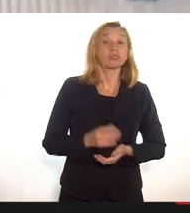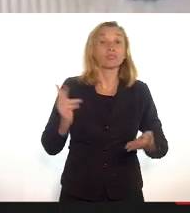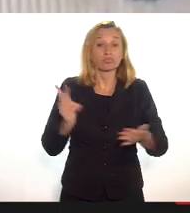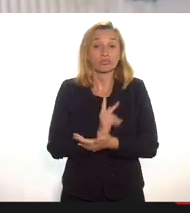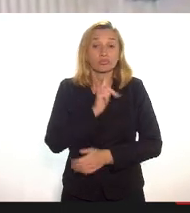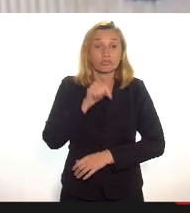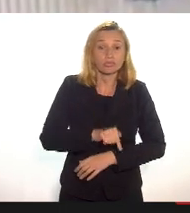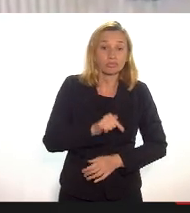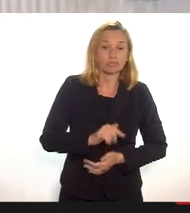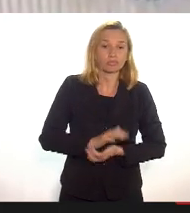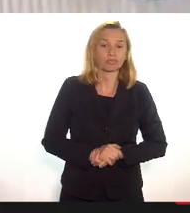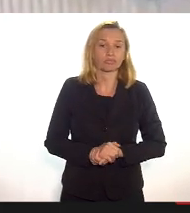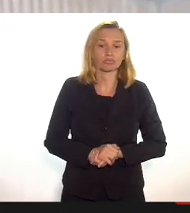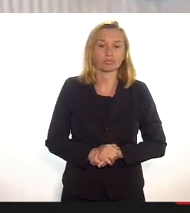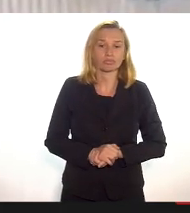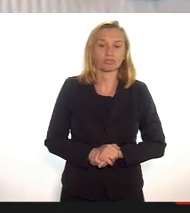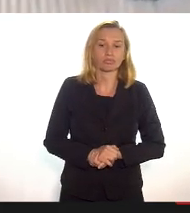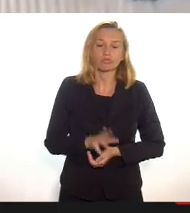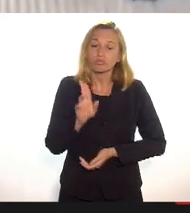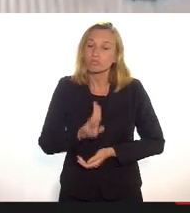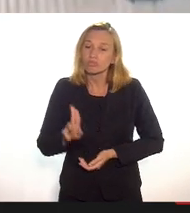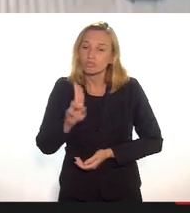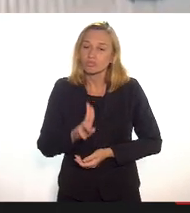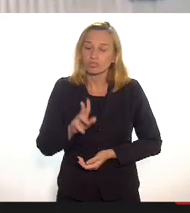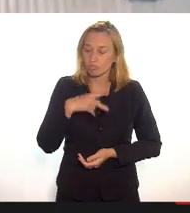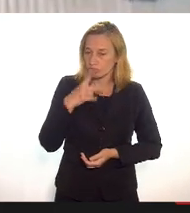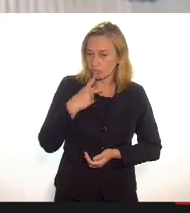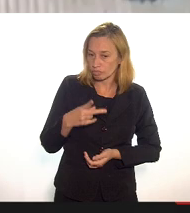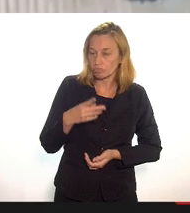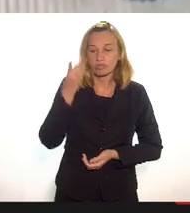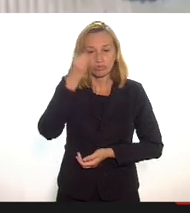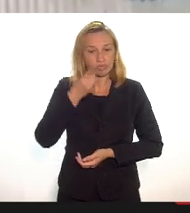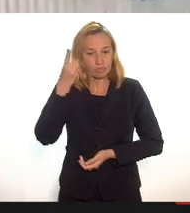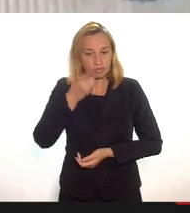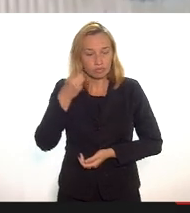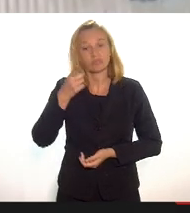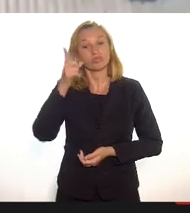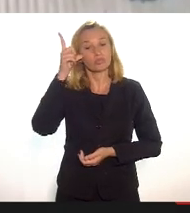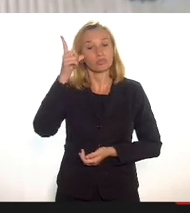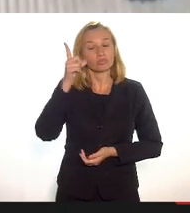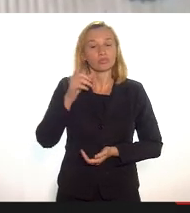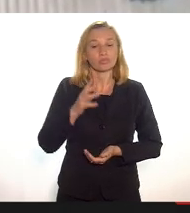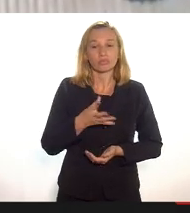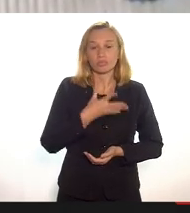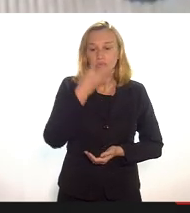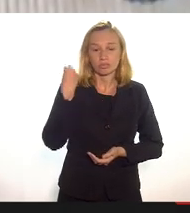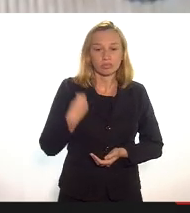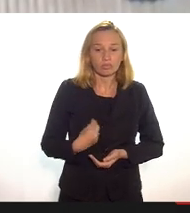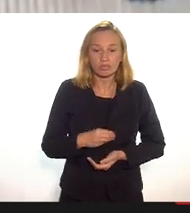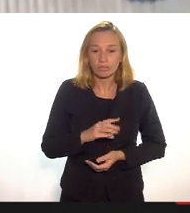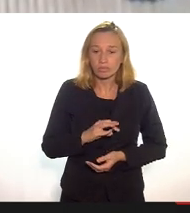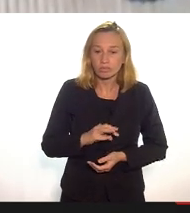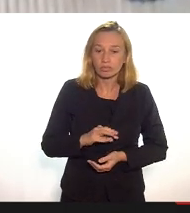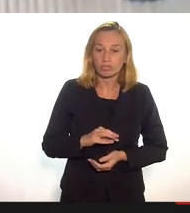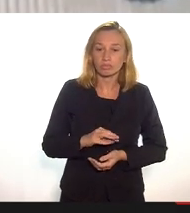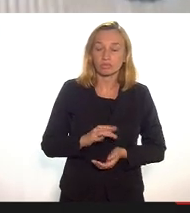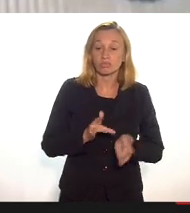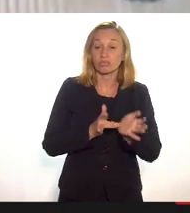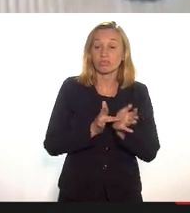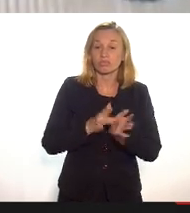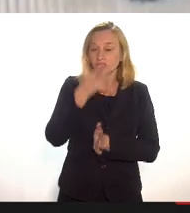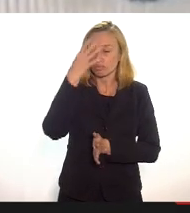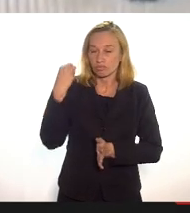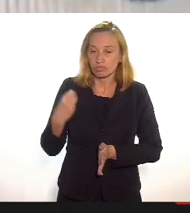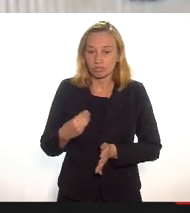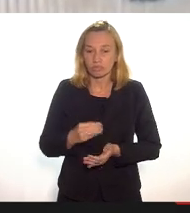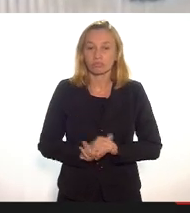é uma, usando aí a expressão da deputada Lucinha, é passar a boiada, é pisar